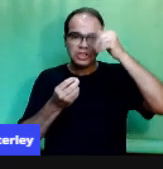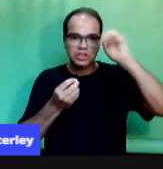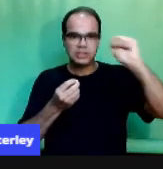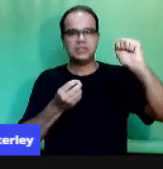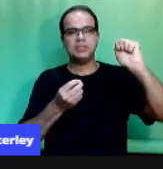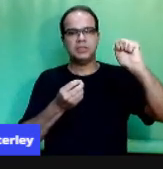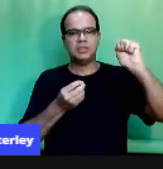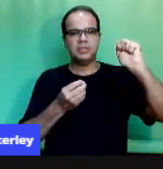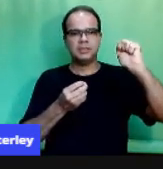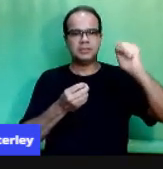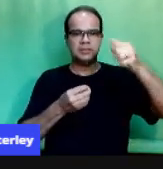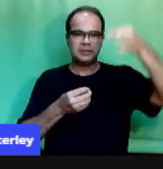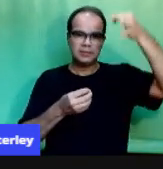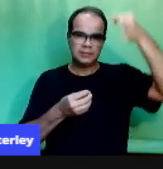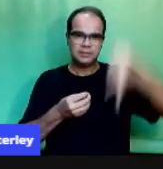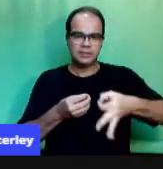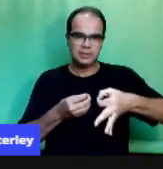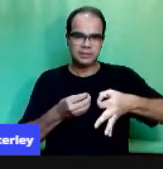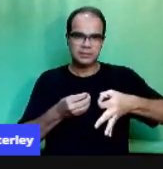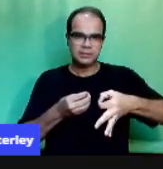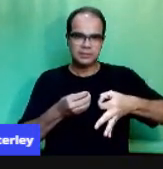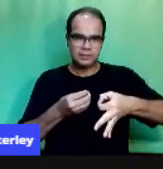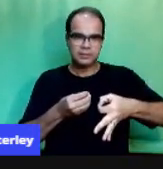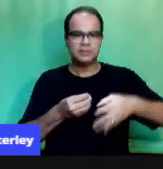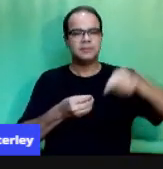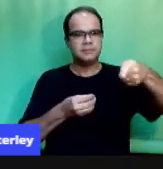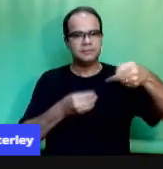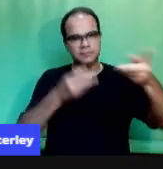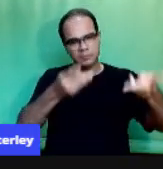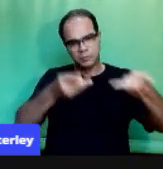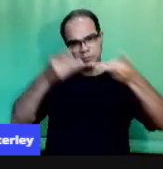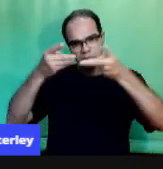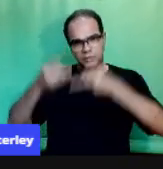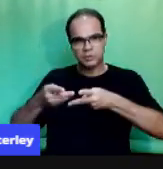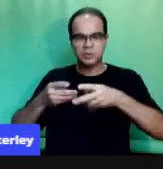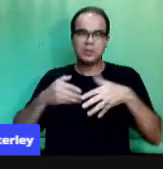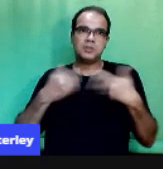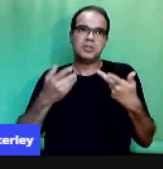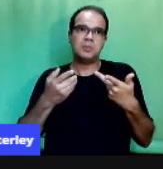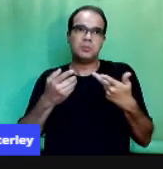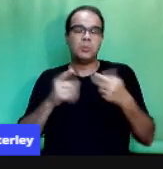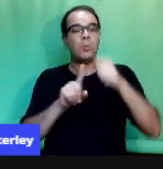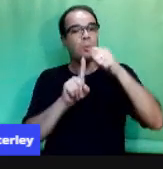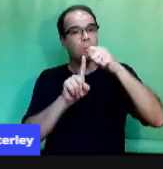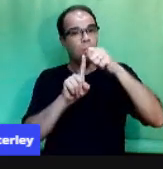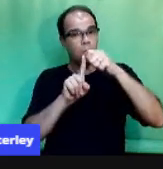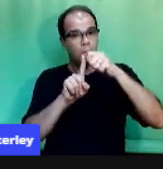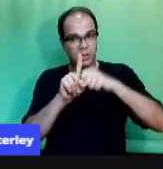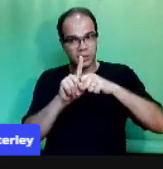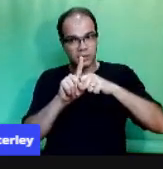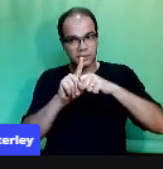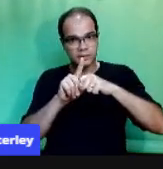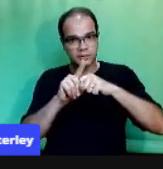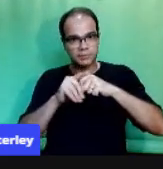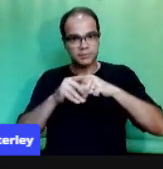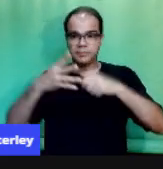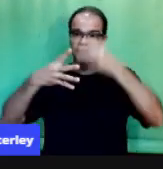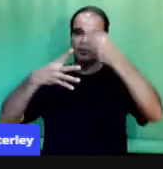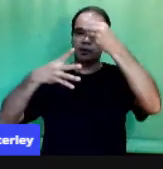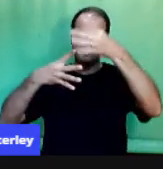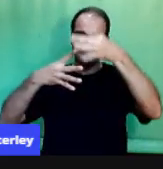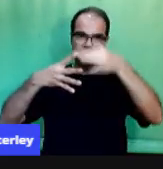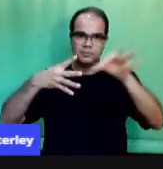entregue na data específica de uma semana, de um mês, e depois essa atividade se